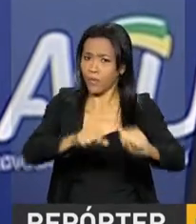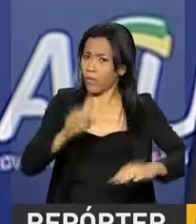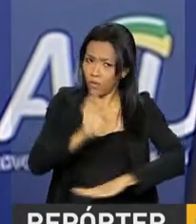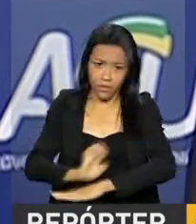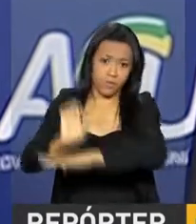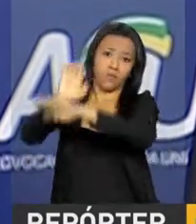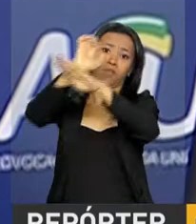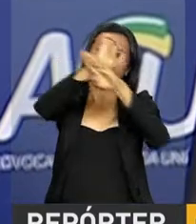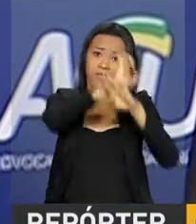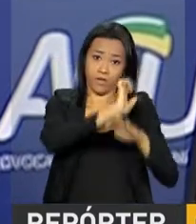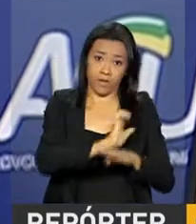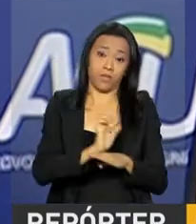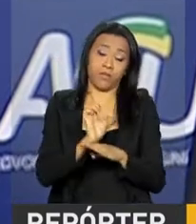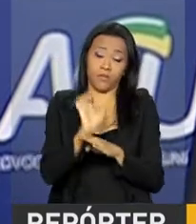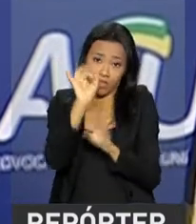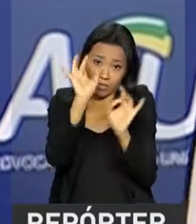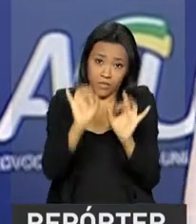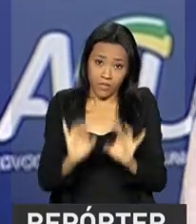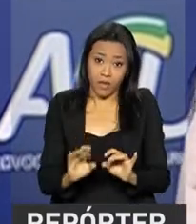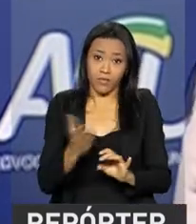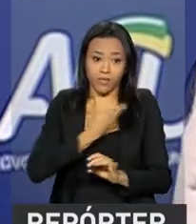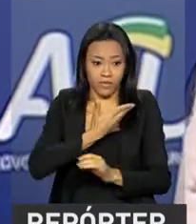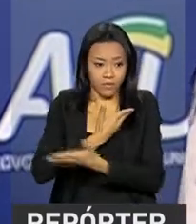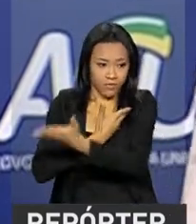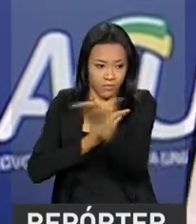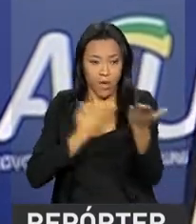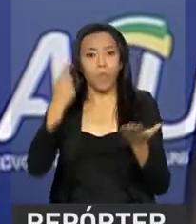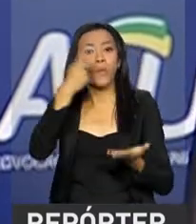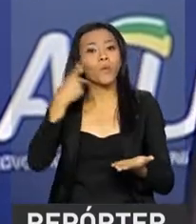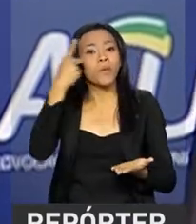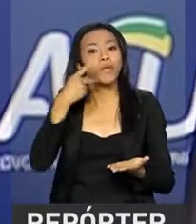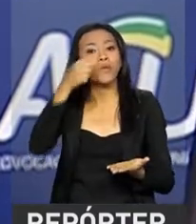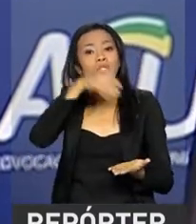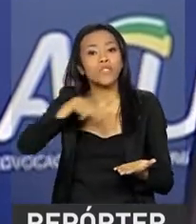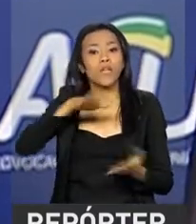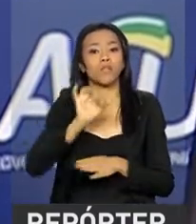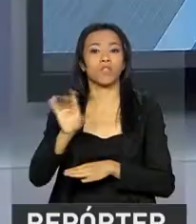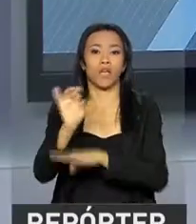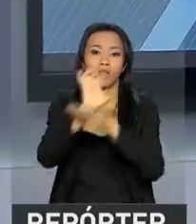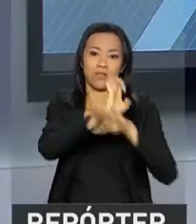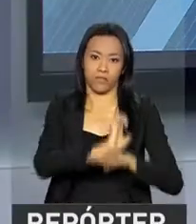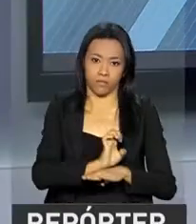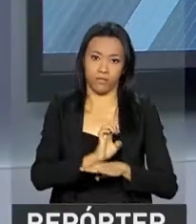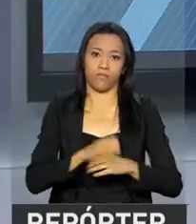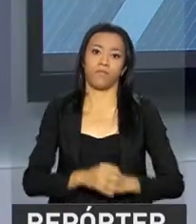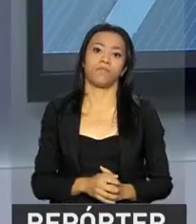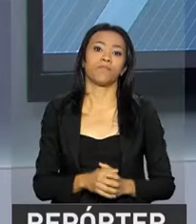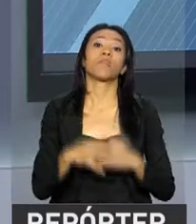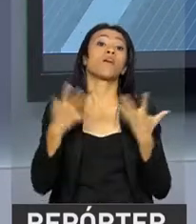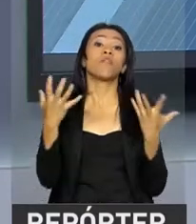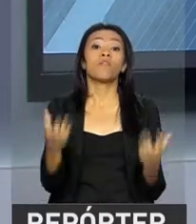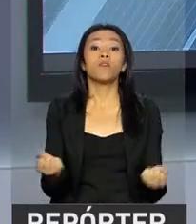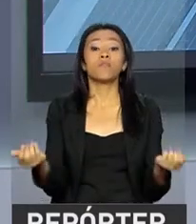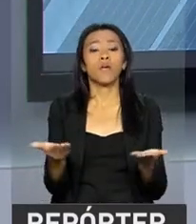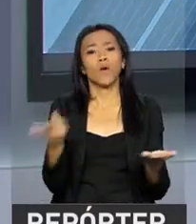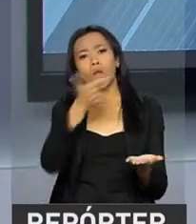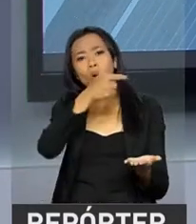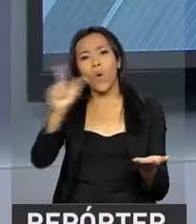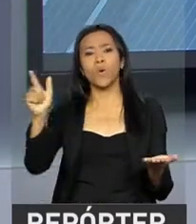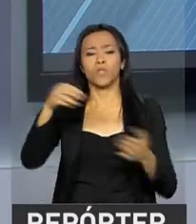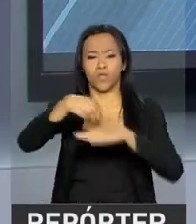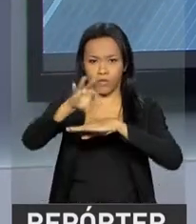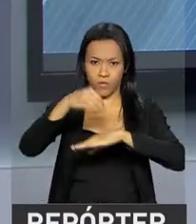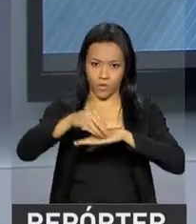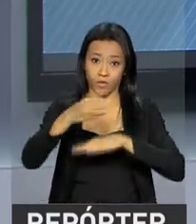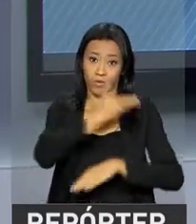federação aqui em especial também dos nossos colegas procuradores gerais do estado vamos agora outras notícias do governo